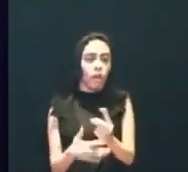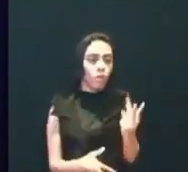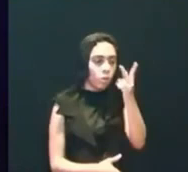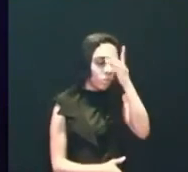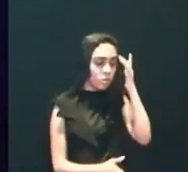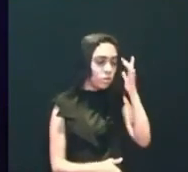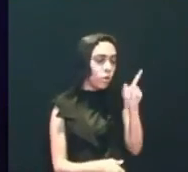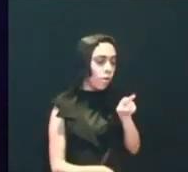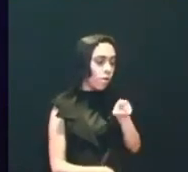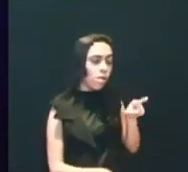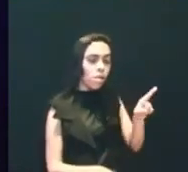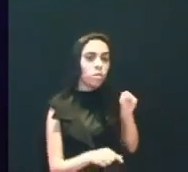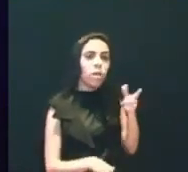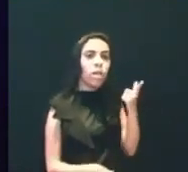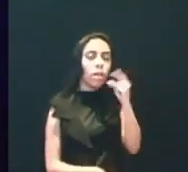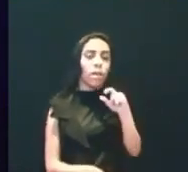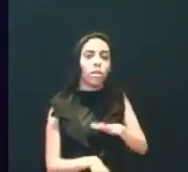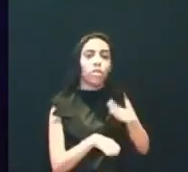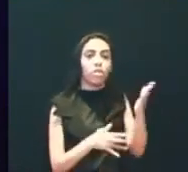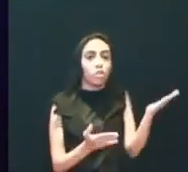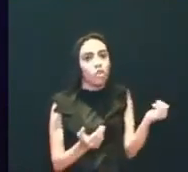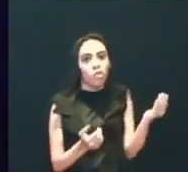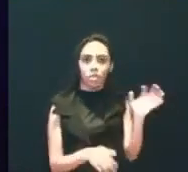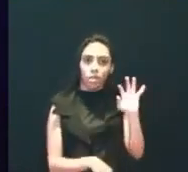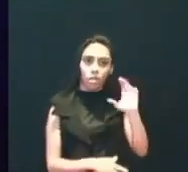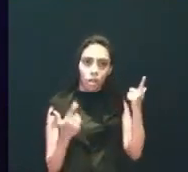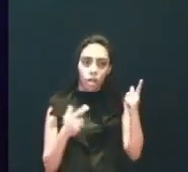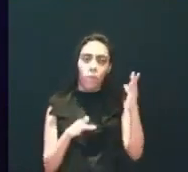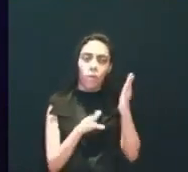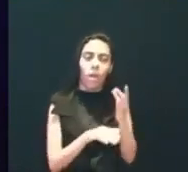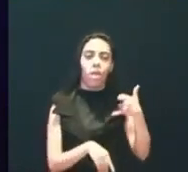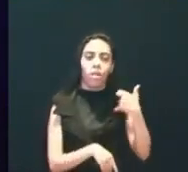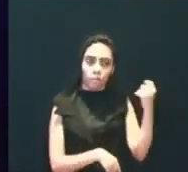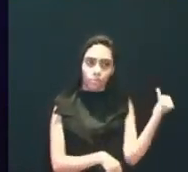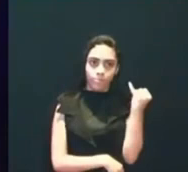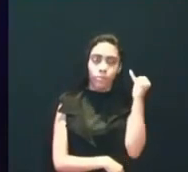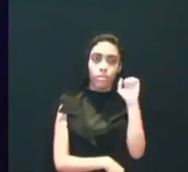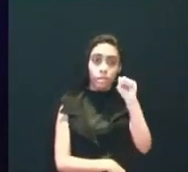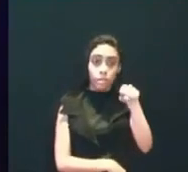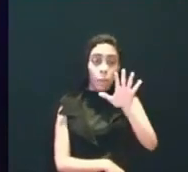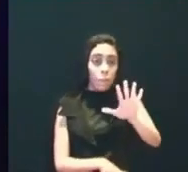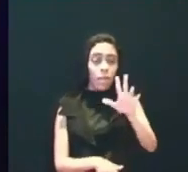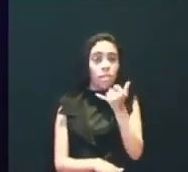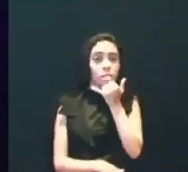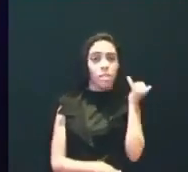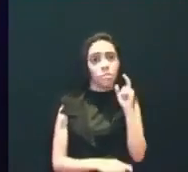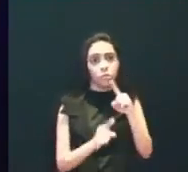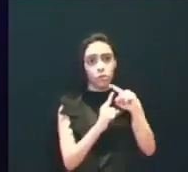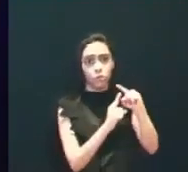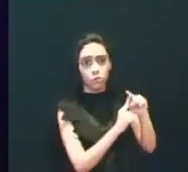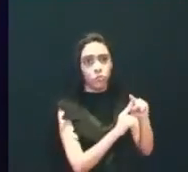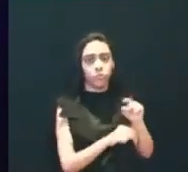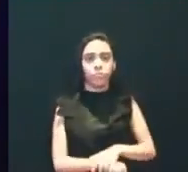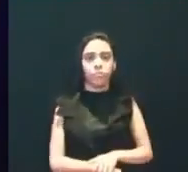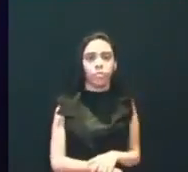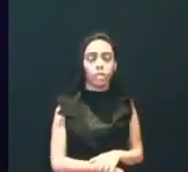eu vou sempre optar pelo mais novo. Então, a idade é importante, sim, para o doador no